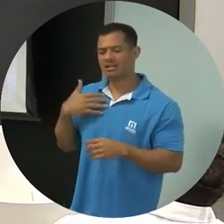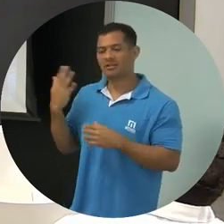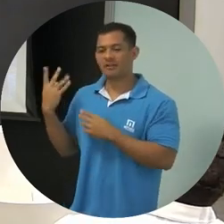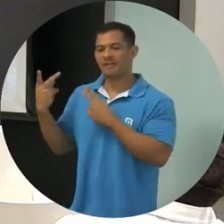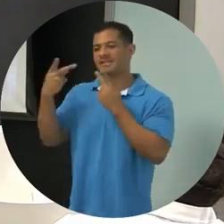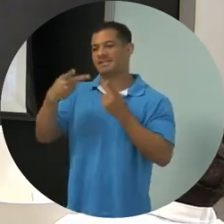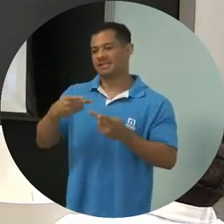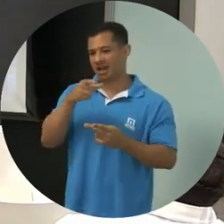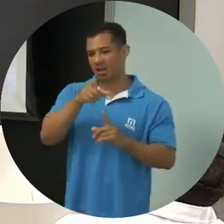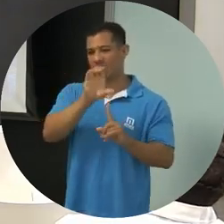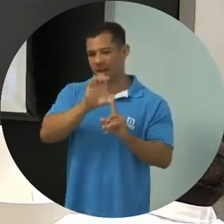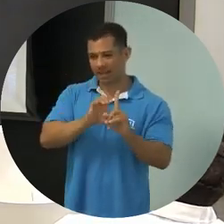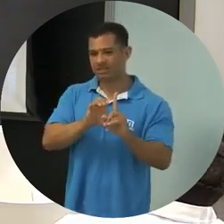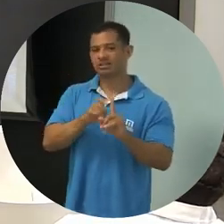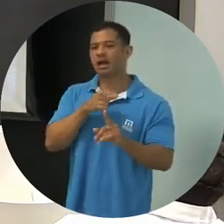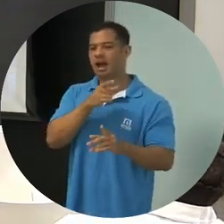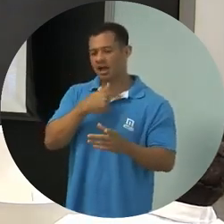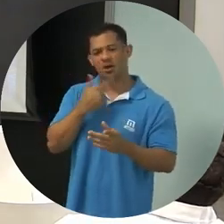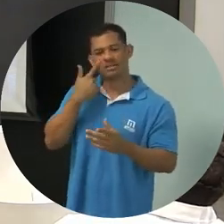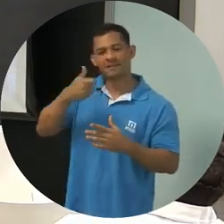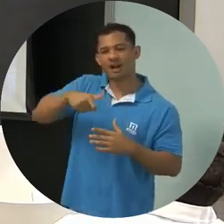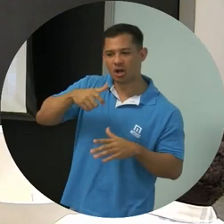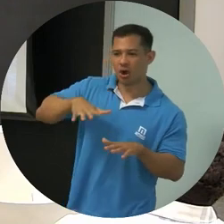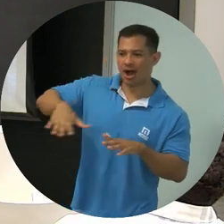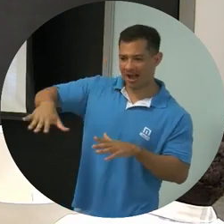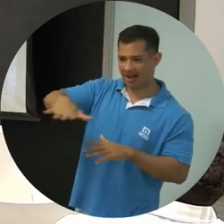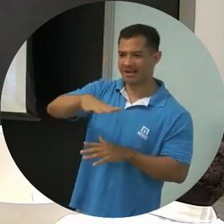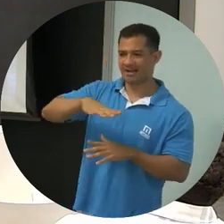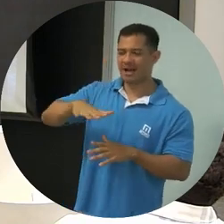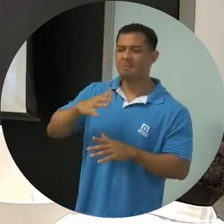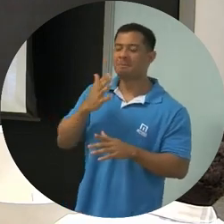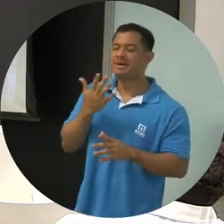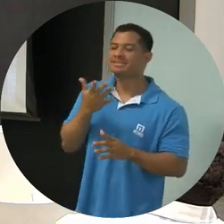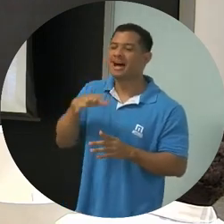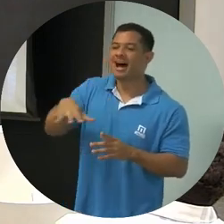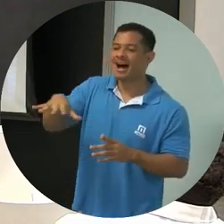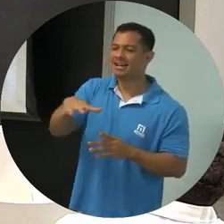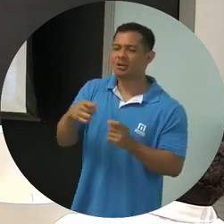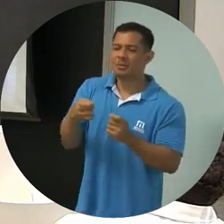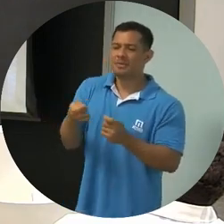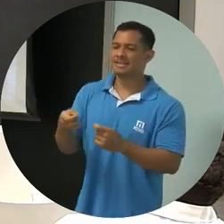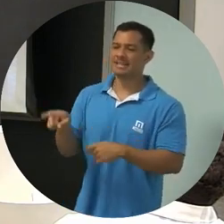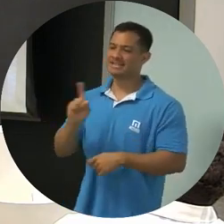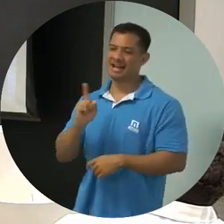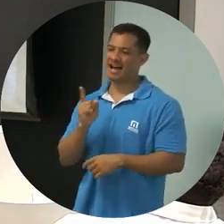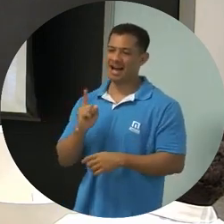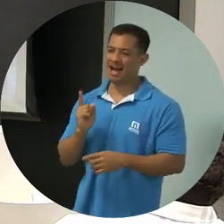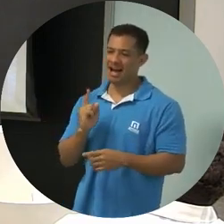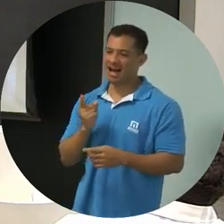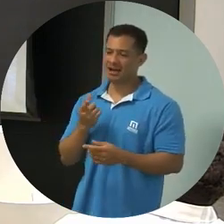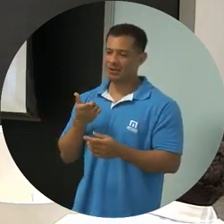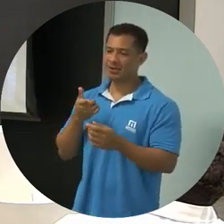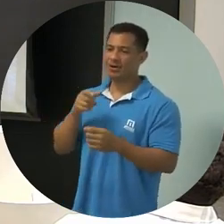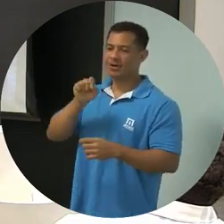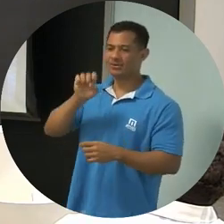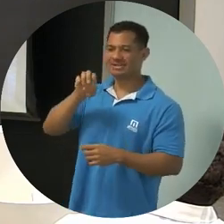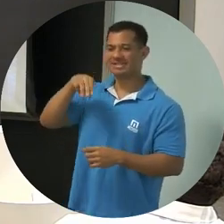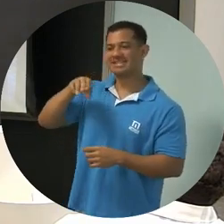cliente, avaliamos a área e a gente viu que naquela área não era necessário a aplicação do